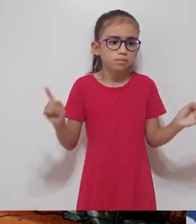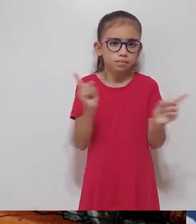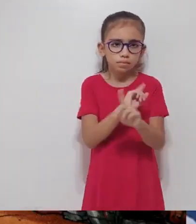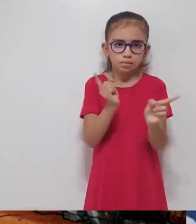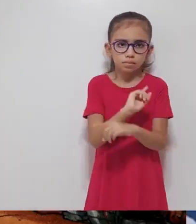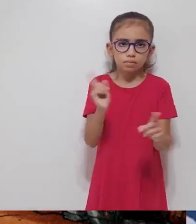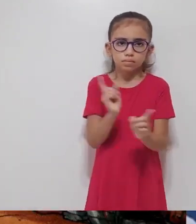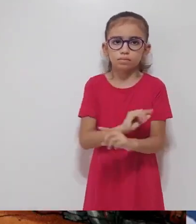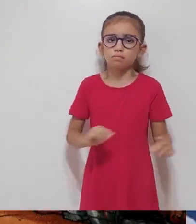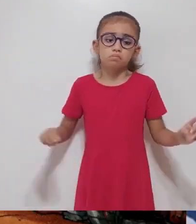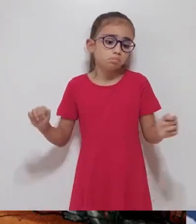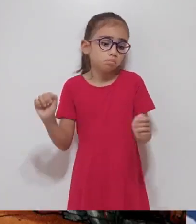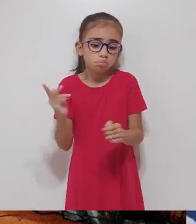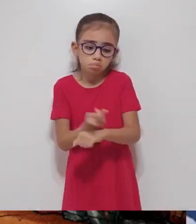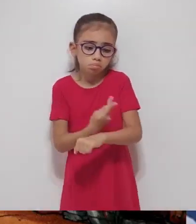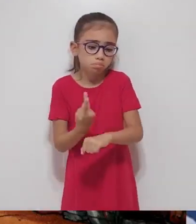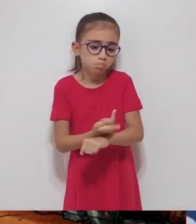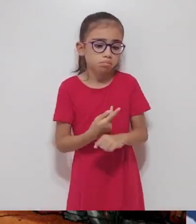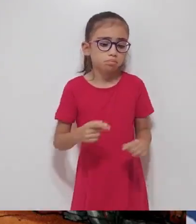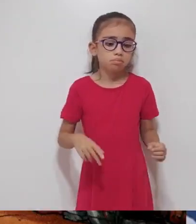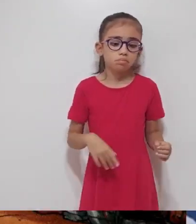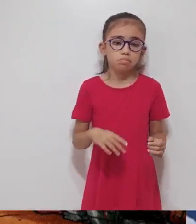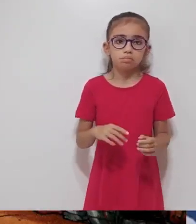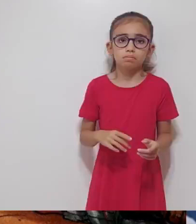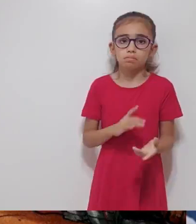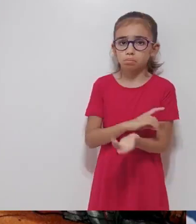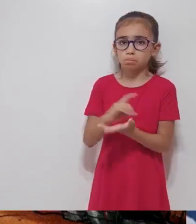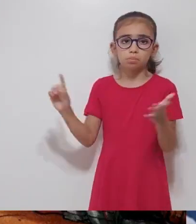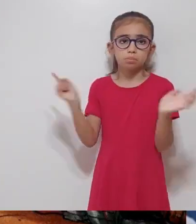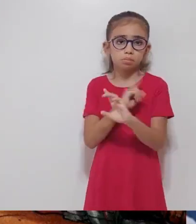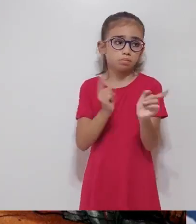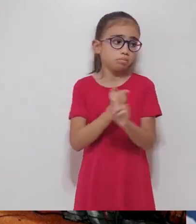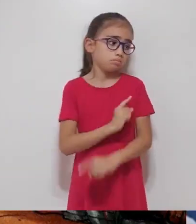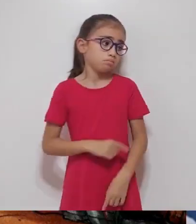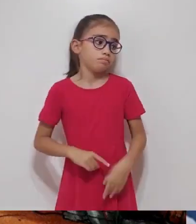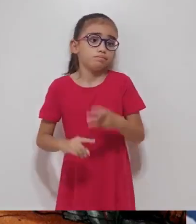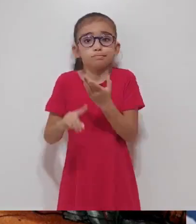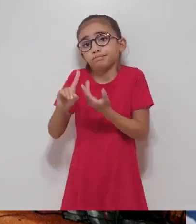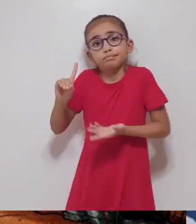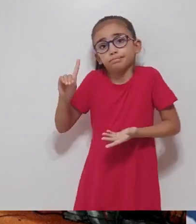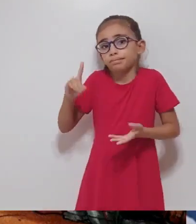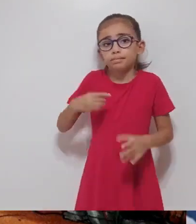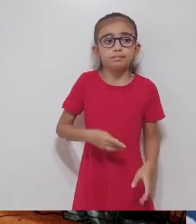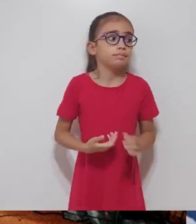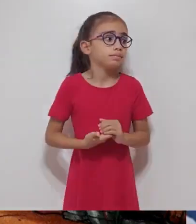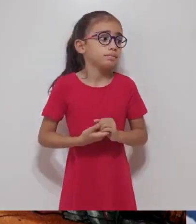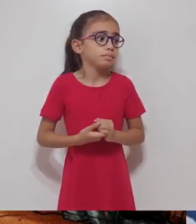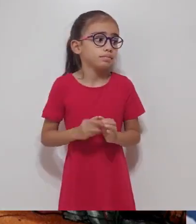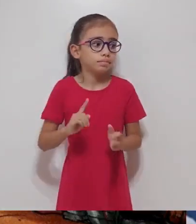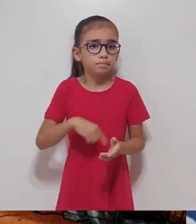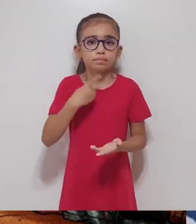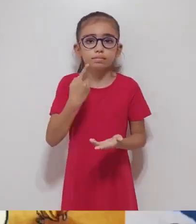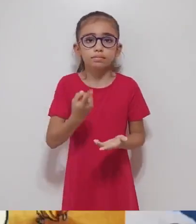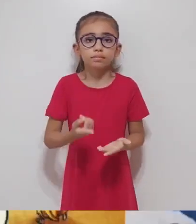mas nada aconteceu. Porque o Deus Baal não era Deus. Depois